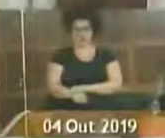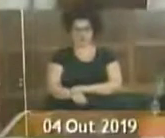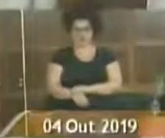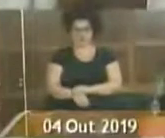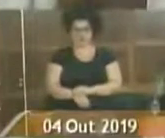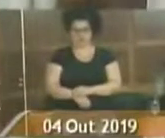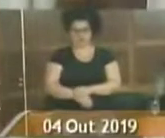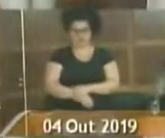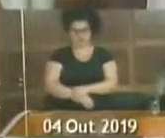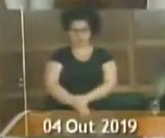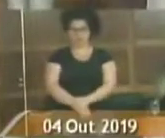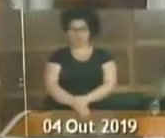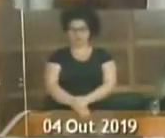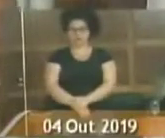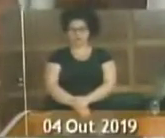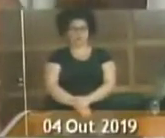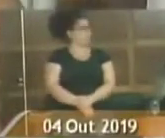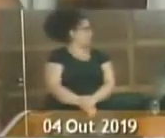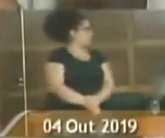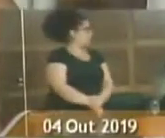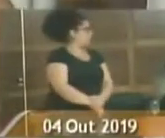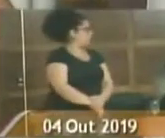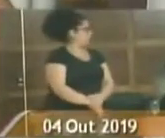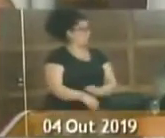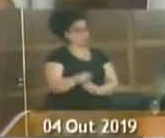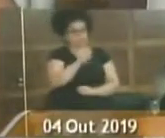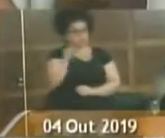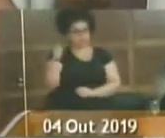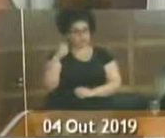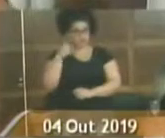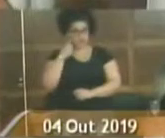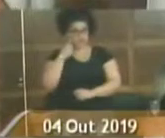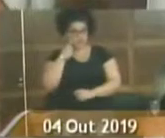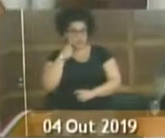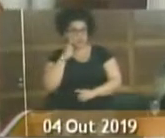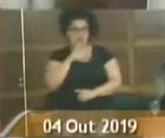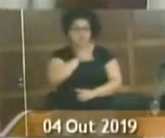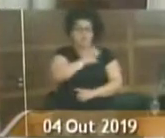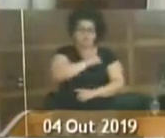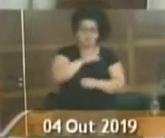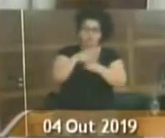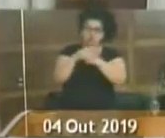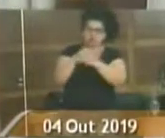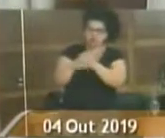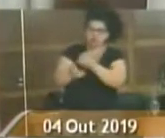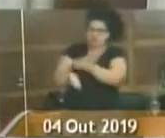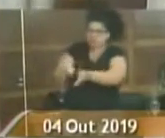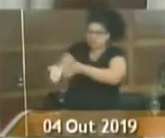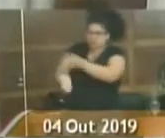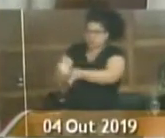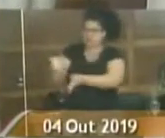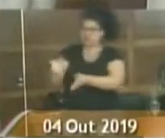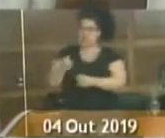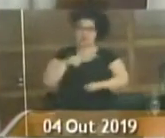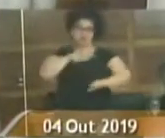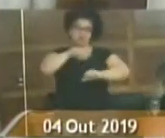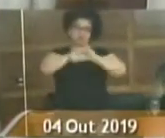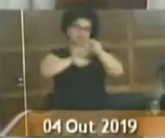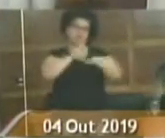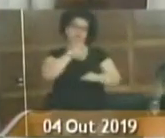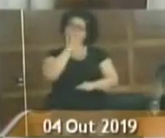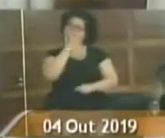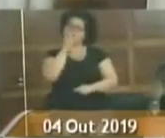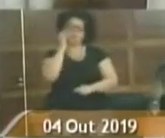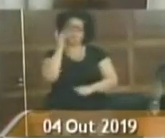vida mesmo. E isso é só para vocês verem como é que, com amor, carinho e cuidado, os animais